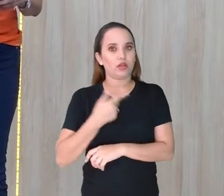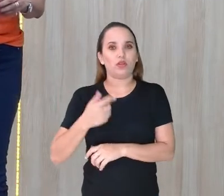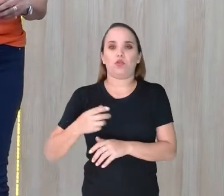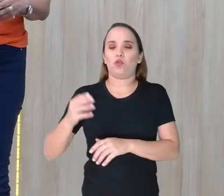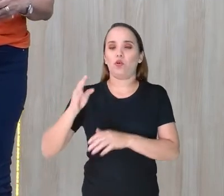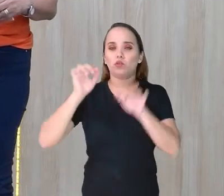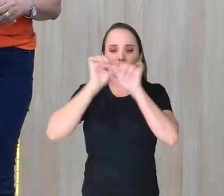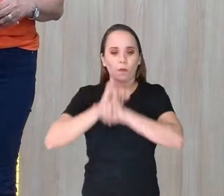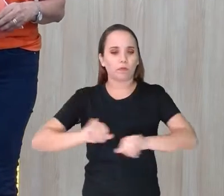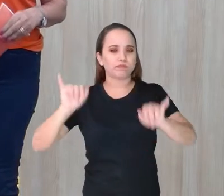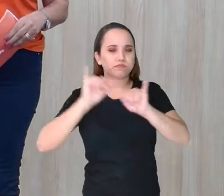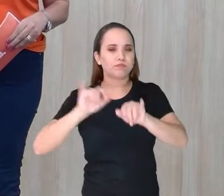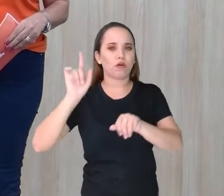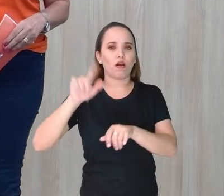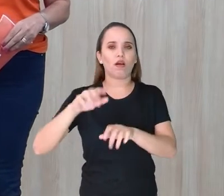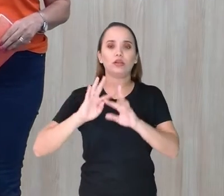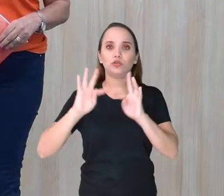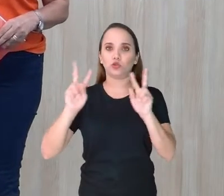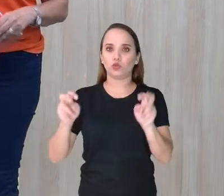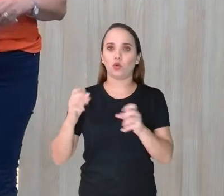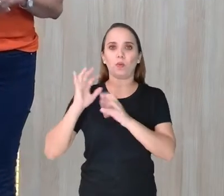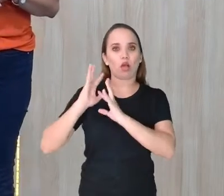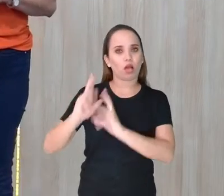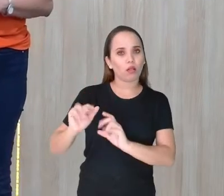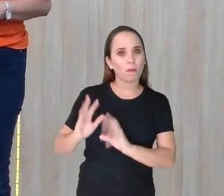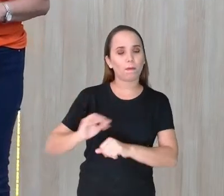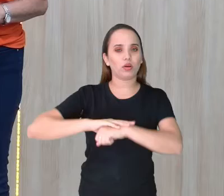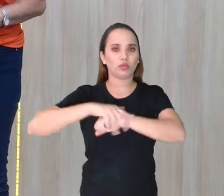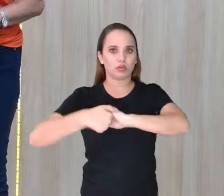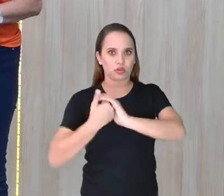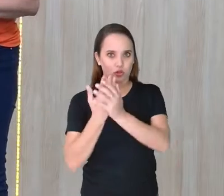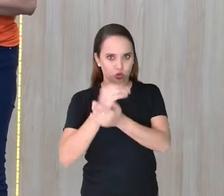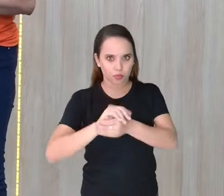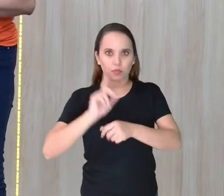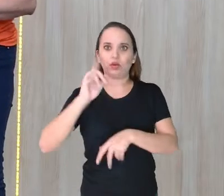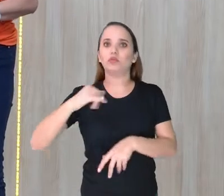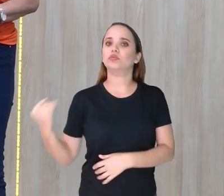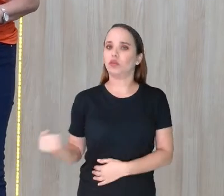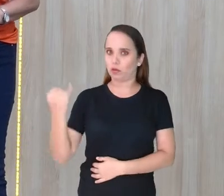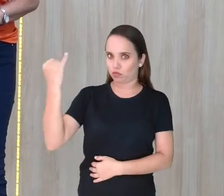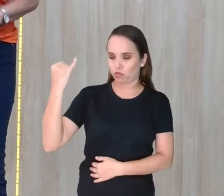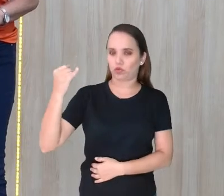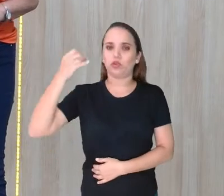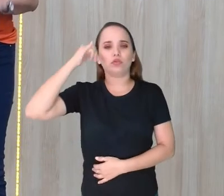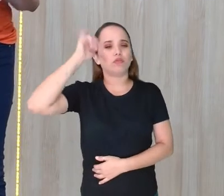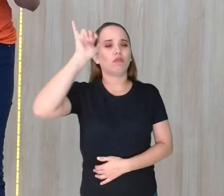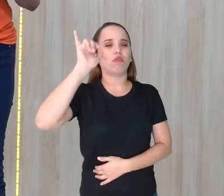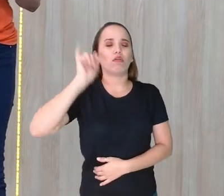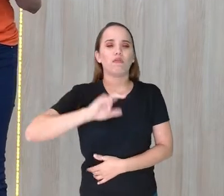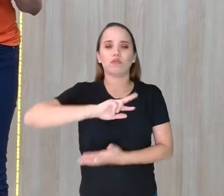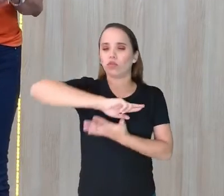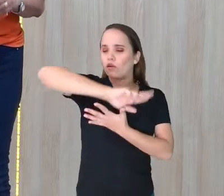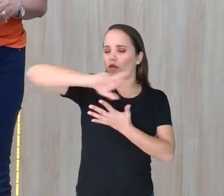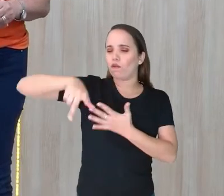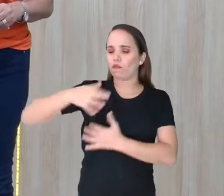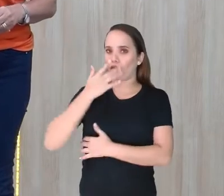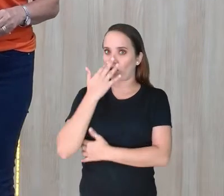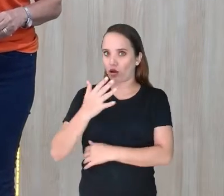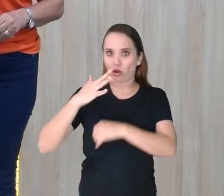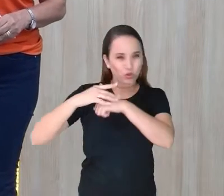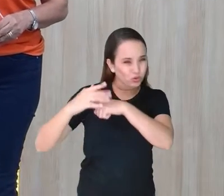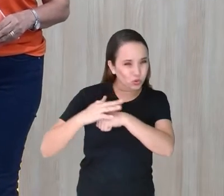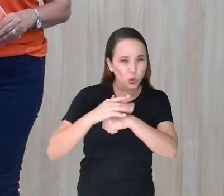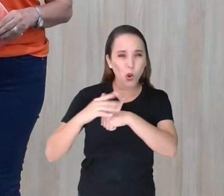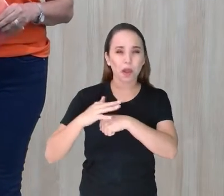das mãos. Então, essa higienização também, ela é muito importante para evitarmos uma série de doenças, principalmente alimentos